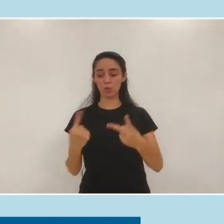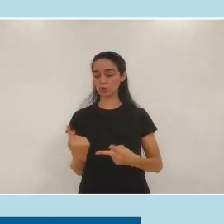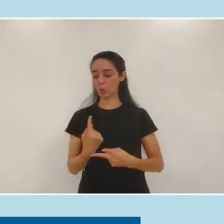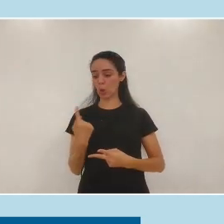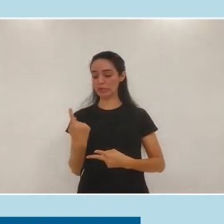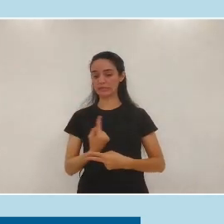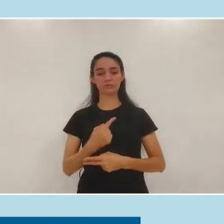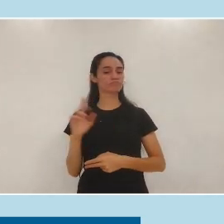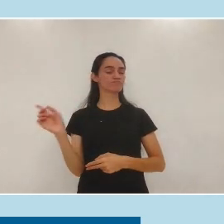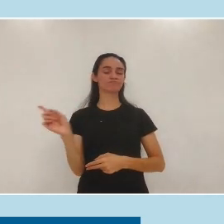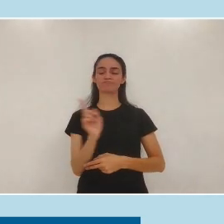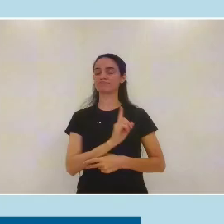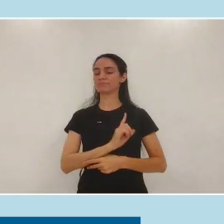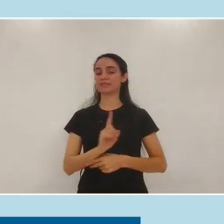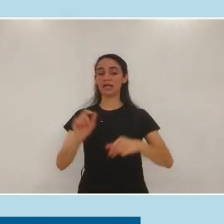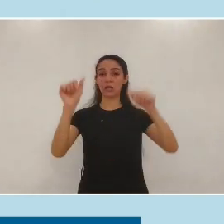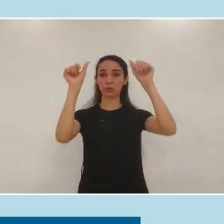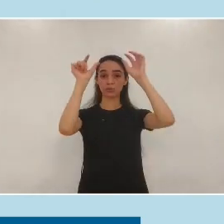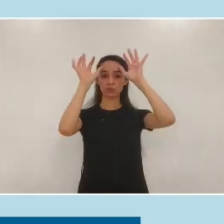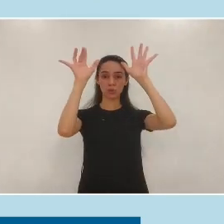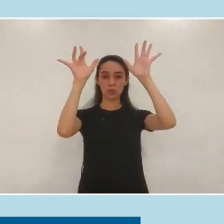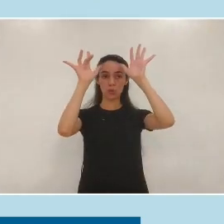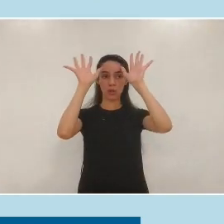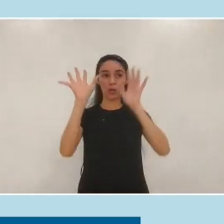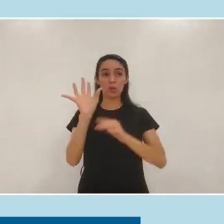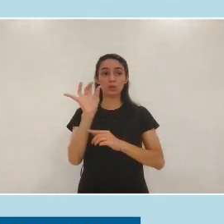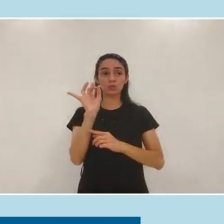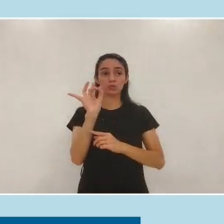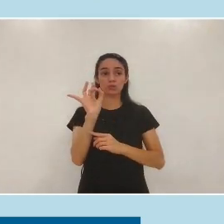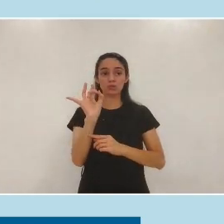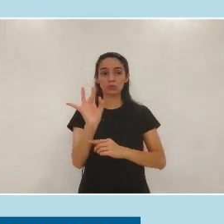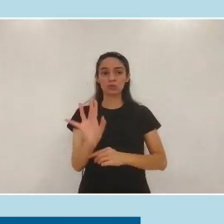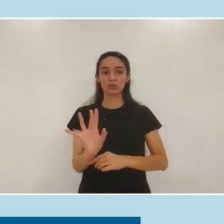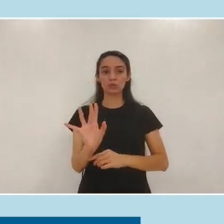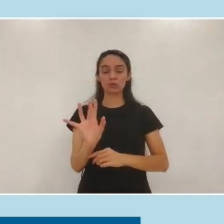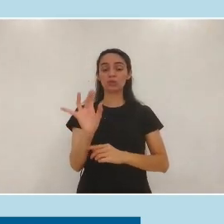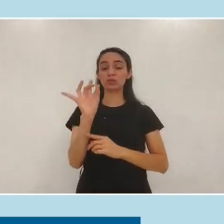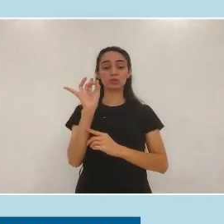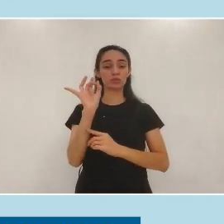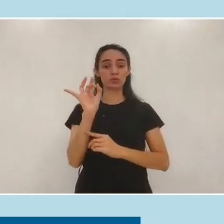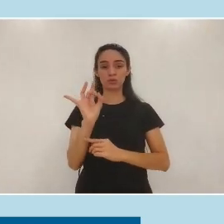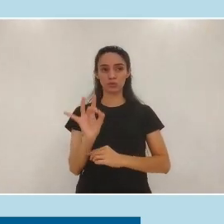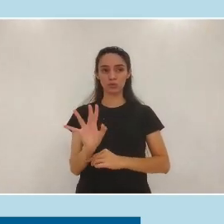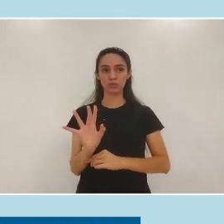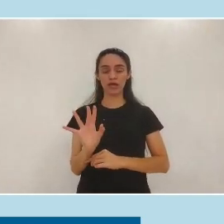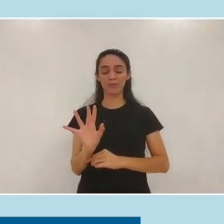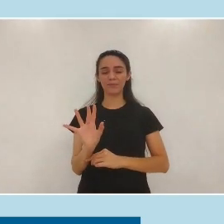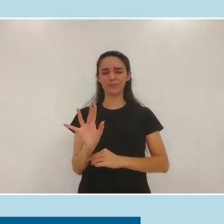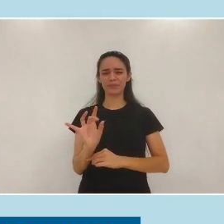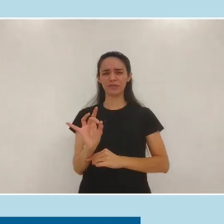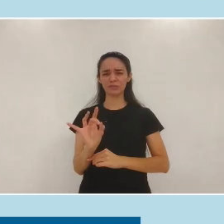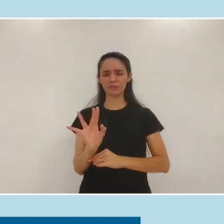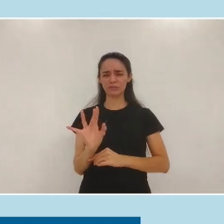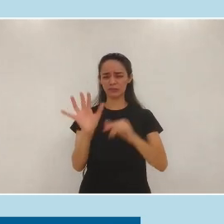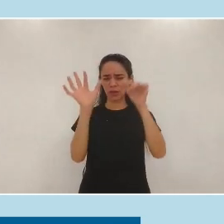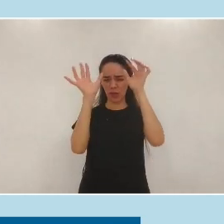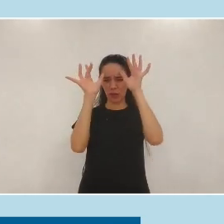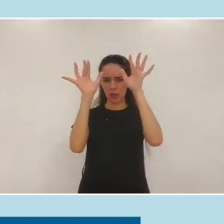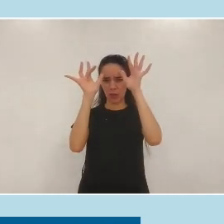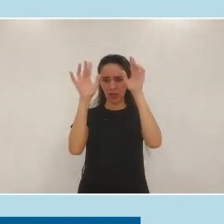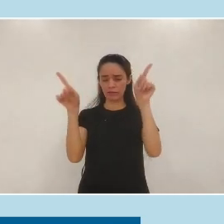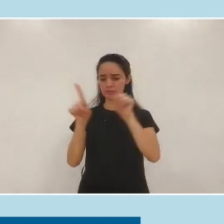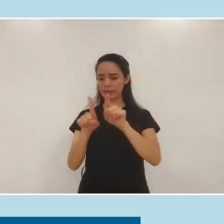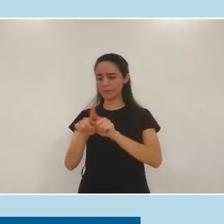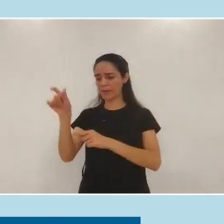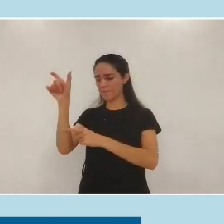Nem o autista vai ser exclusivamente autista, nem as pessoas sedianas, que são as que